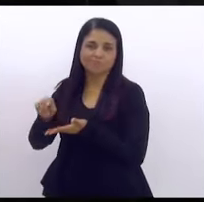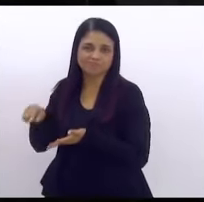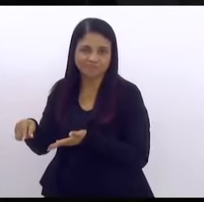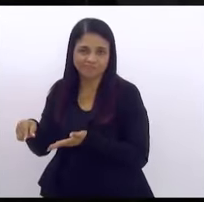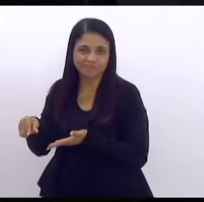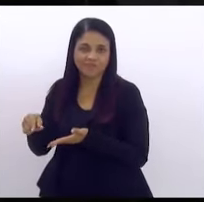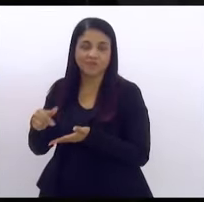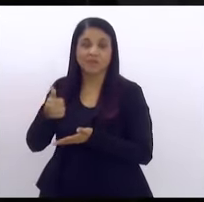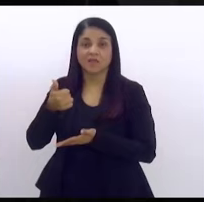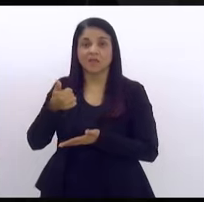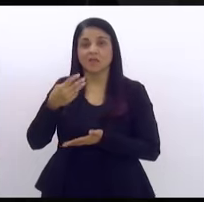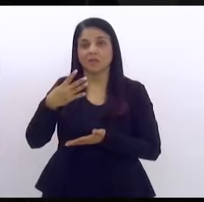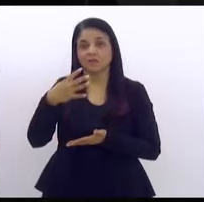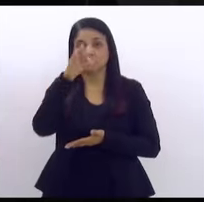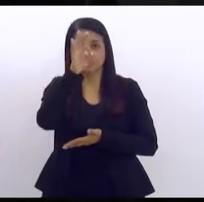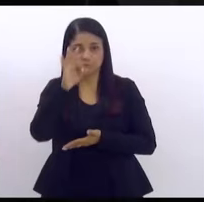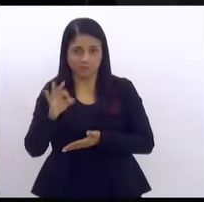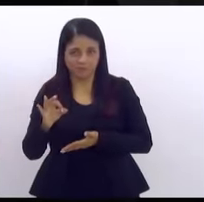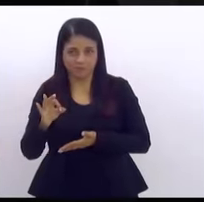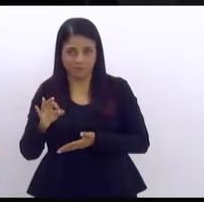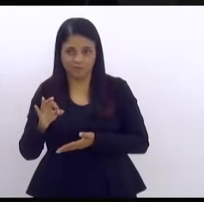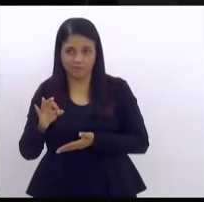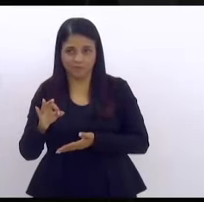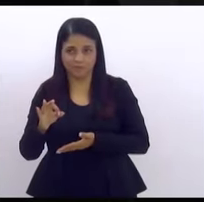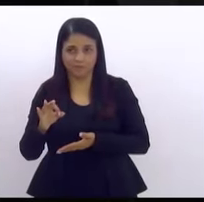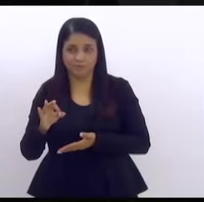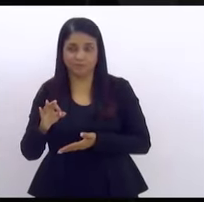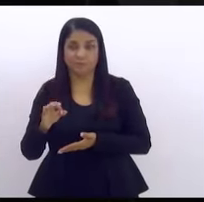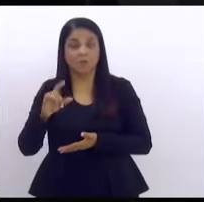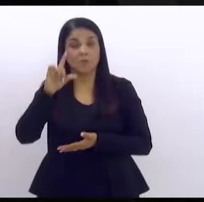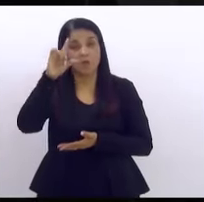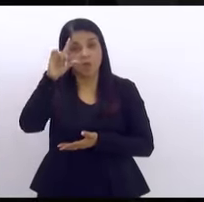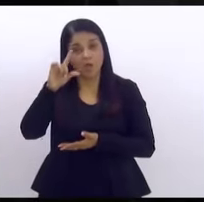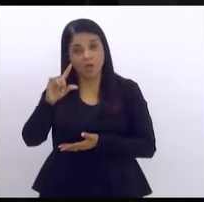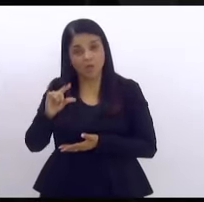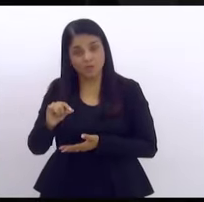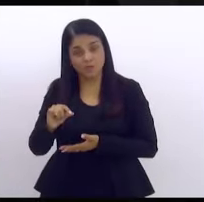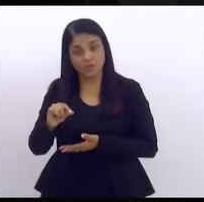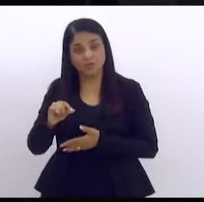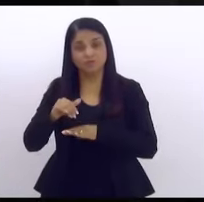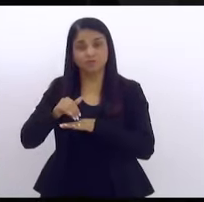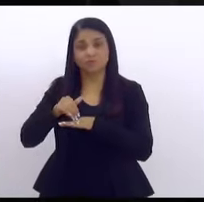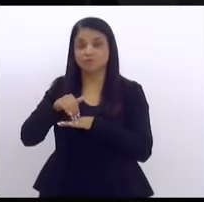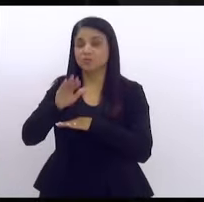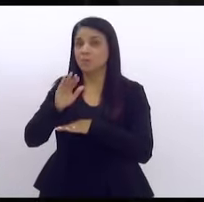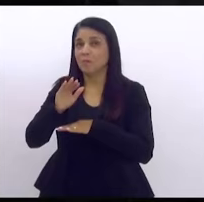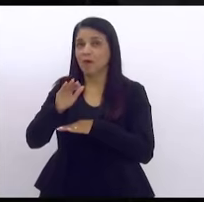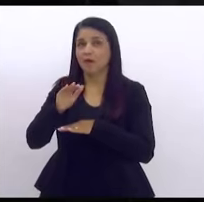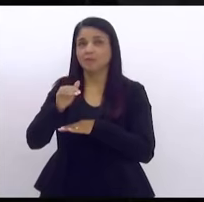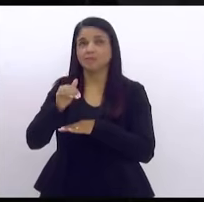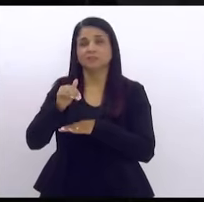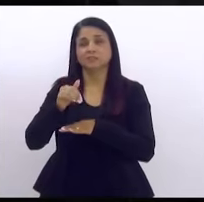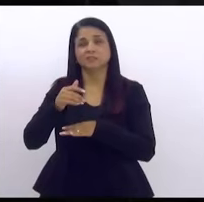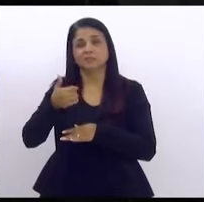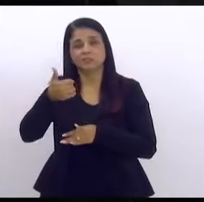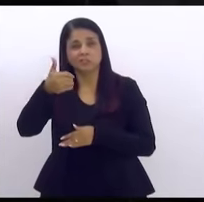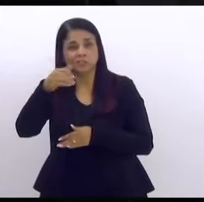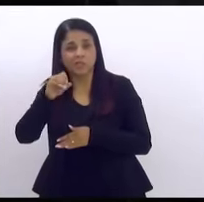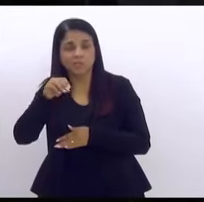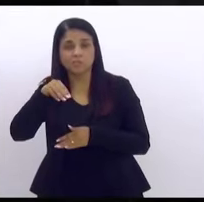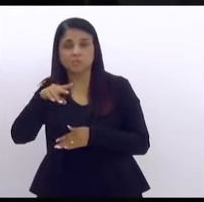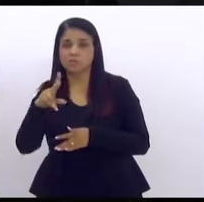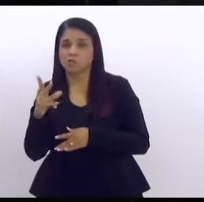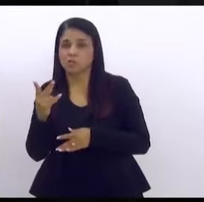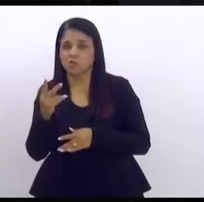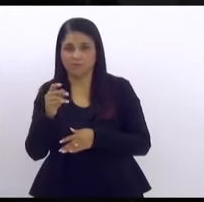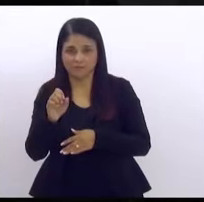em 14%. Ou seja, uma redução de mais de 10 milhões.